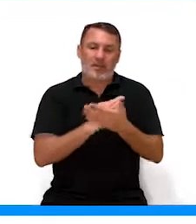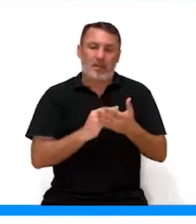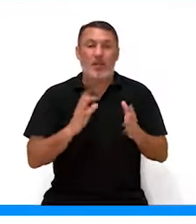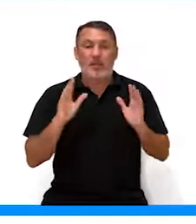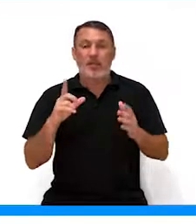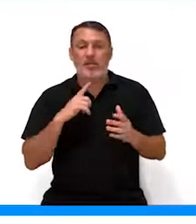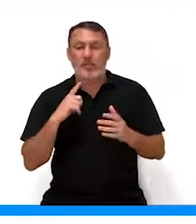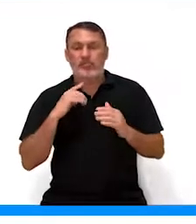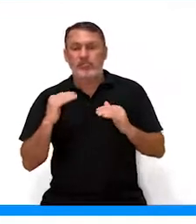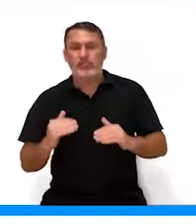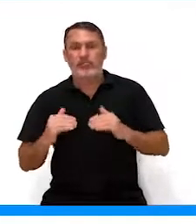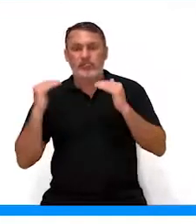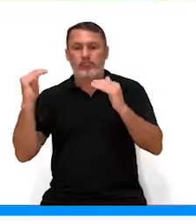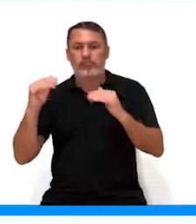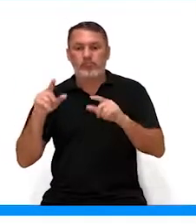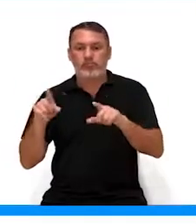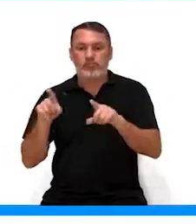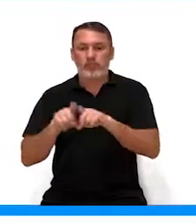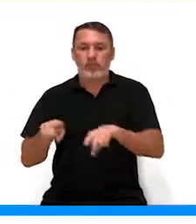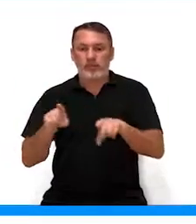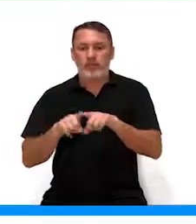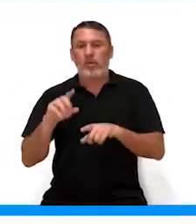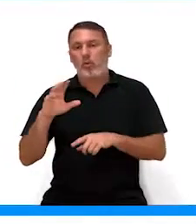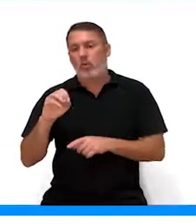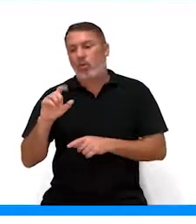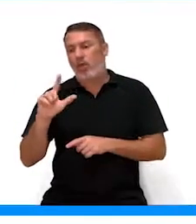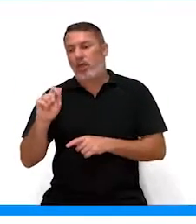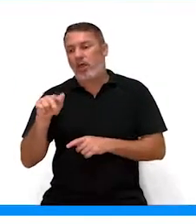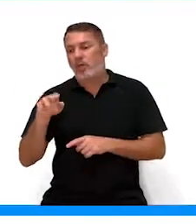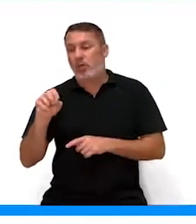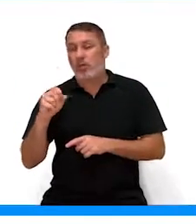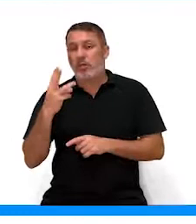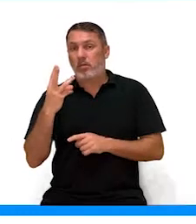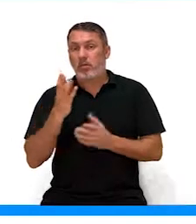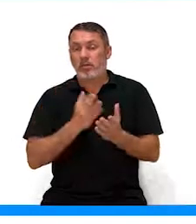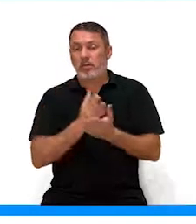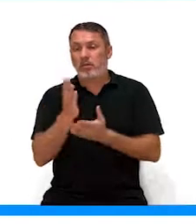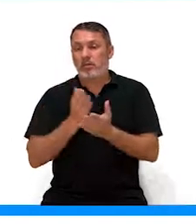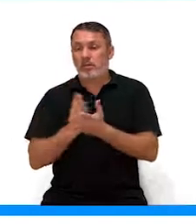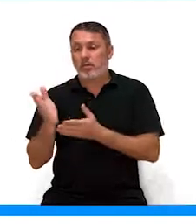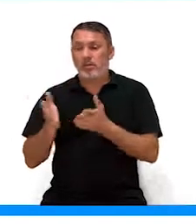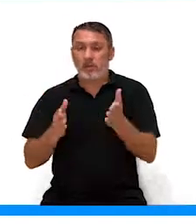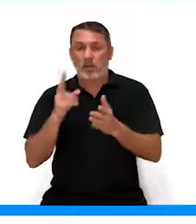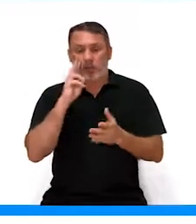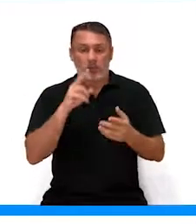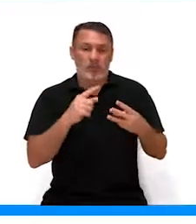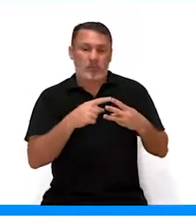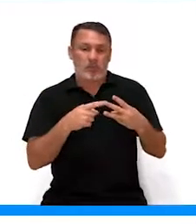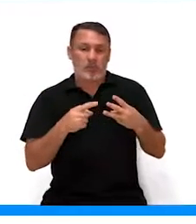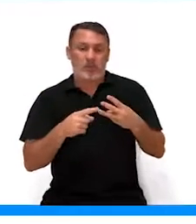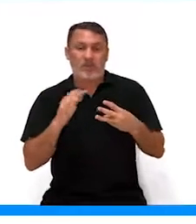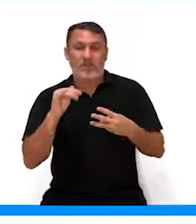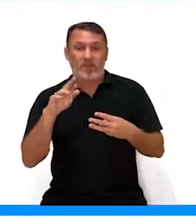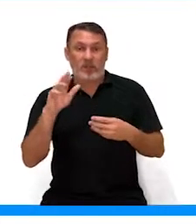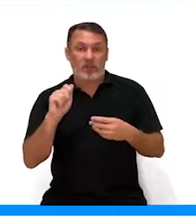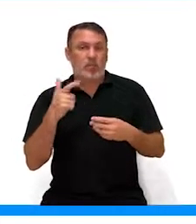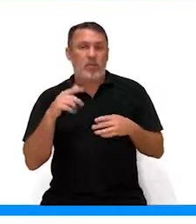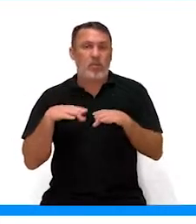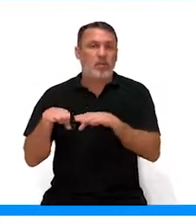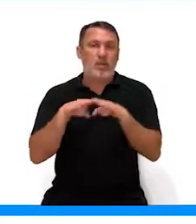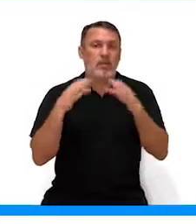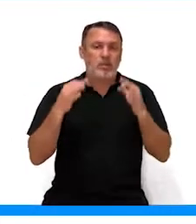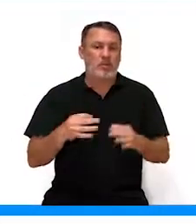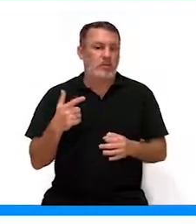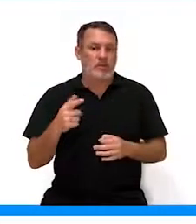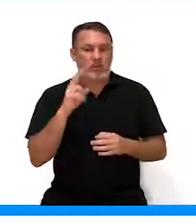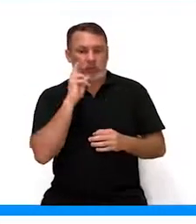células, porém ele é rico em fibras colágenas, que vão se distribuir em 3 direções. Observem aí na imagem, né?